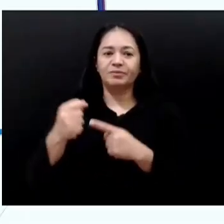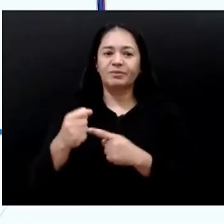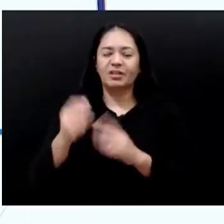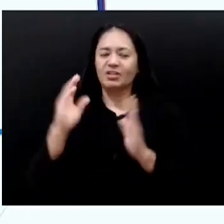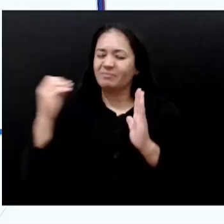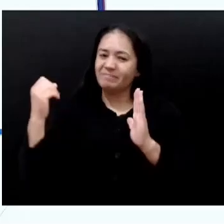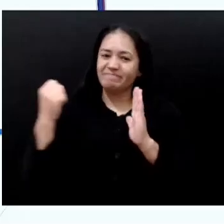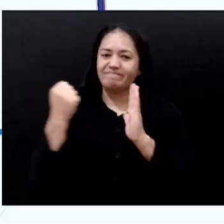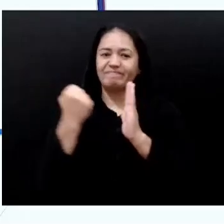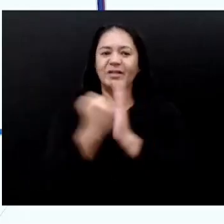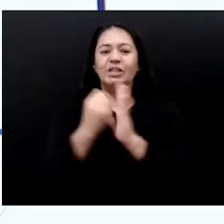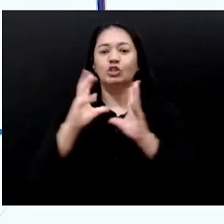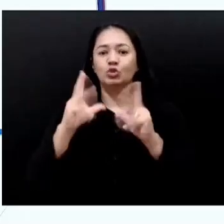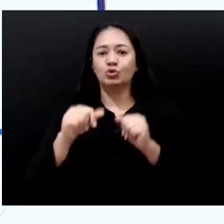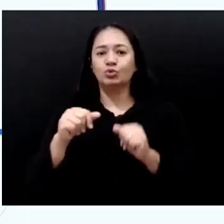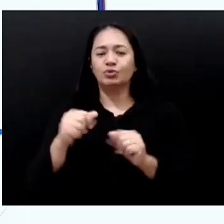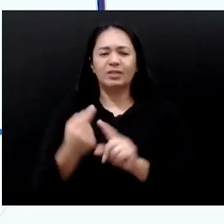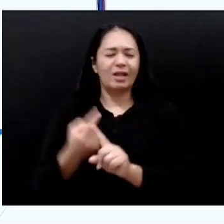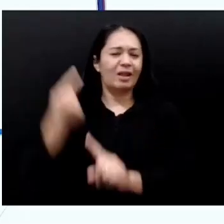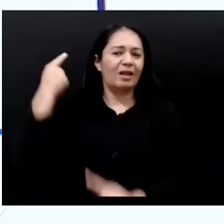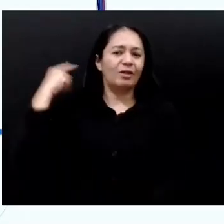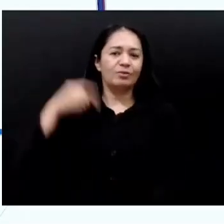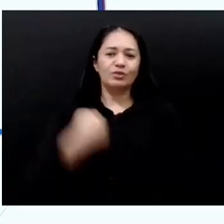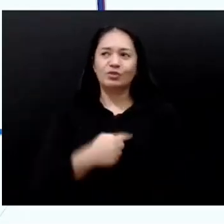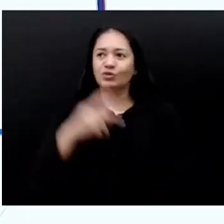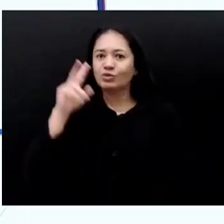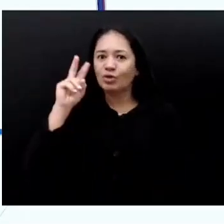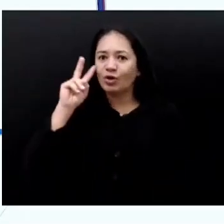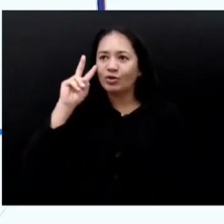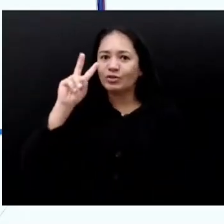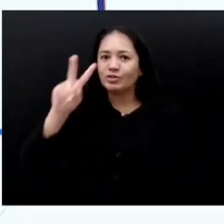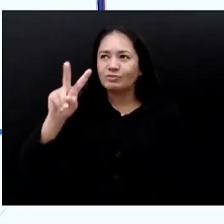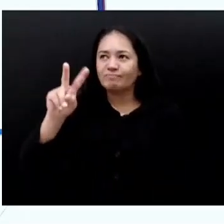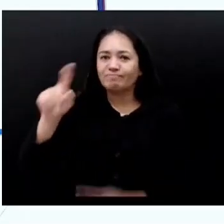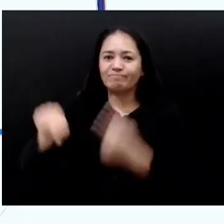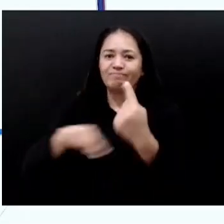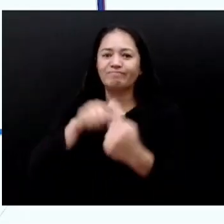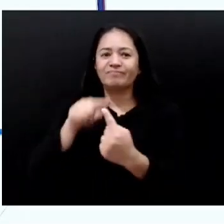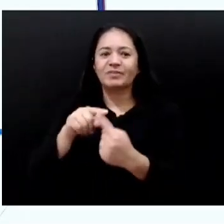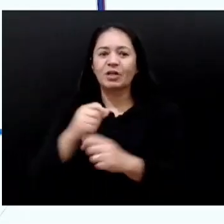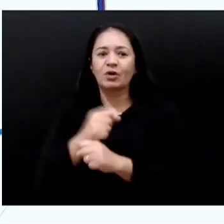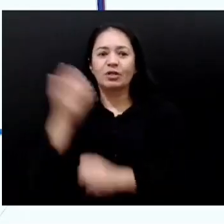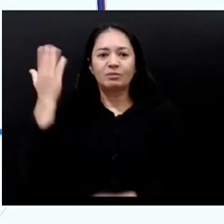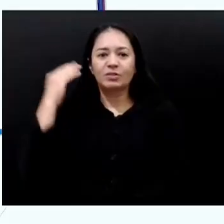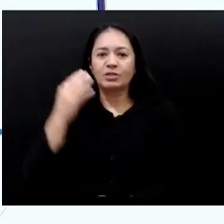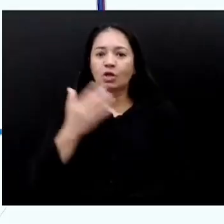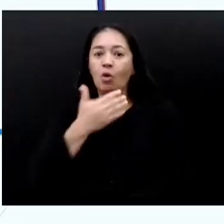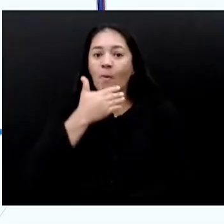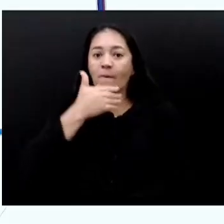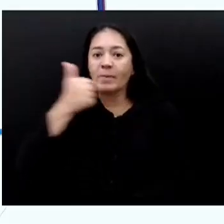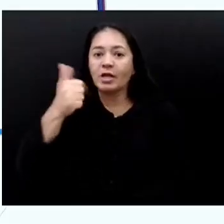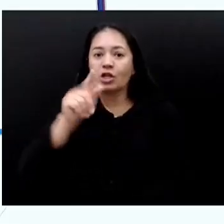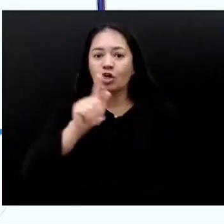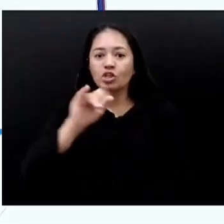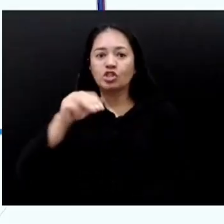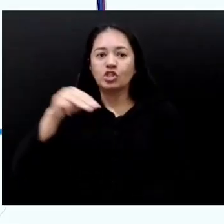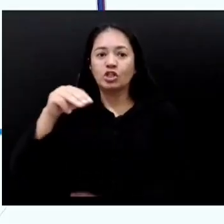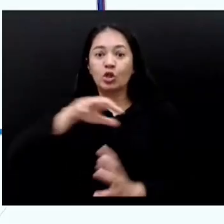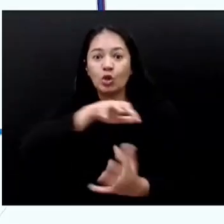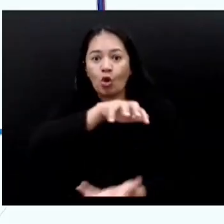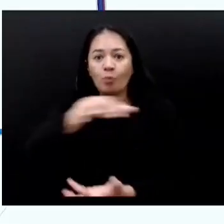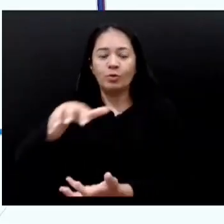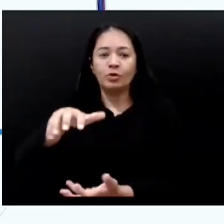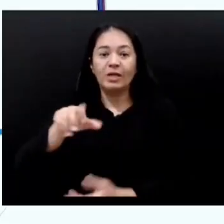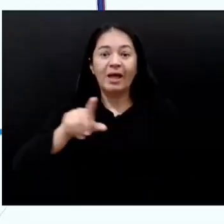visionou lá no início. Como o próprio Igor mencionou, ano passado a gente ganhou como o melhor gin do mundo. Isso em Londres, né, na